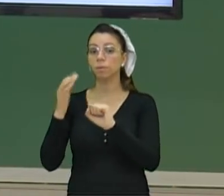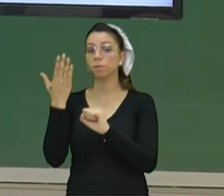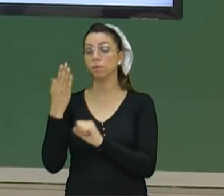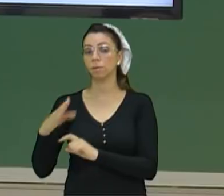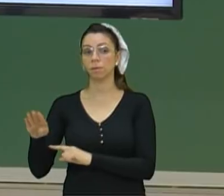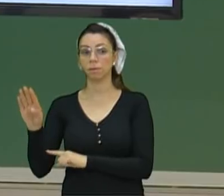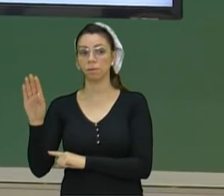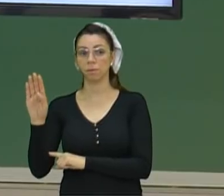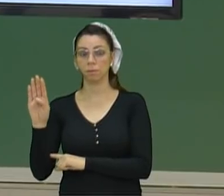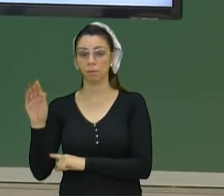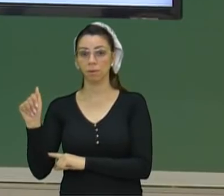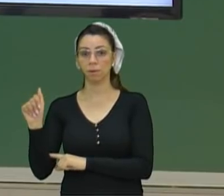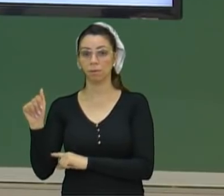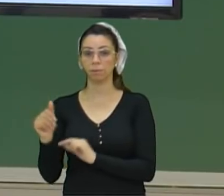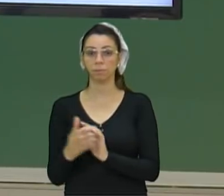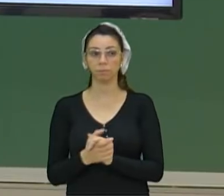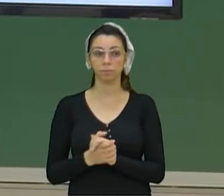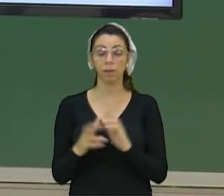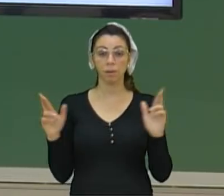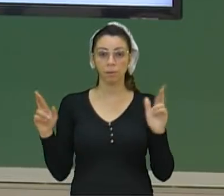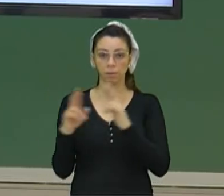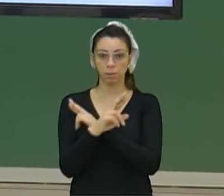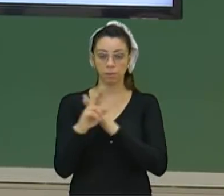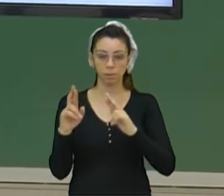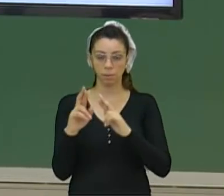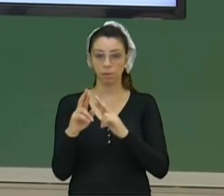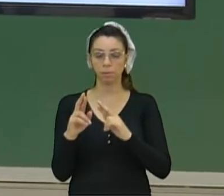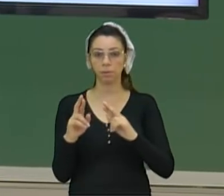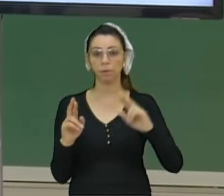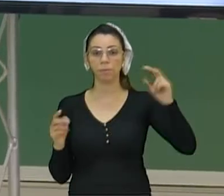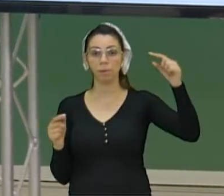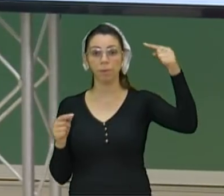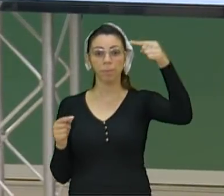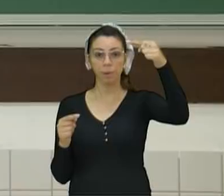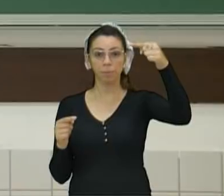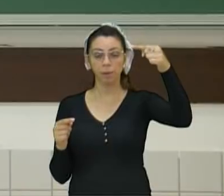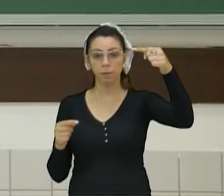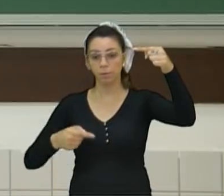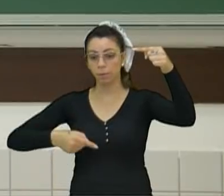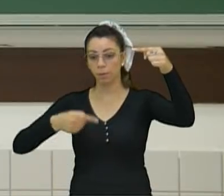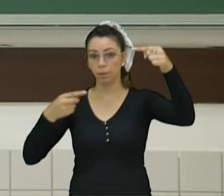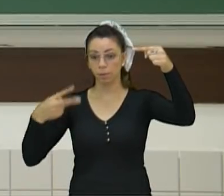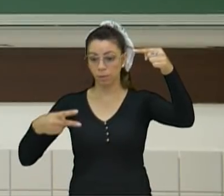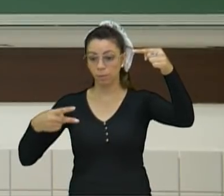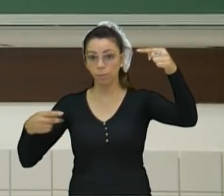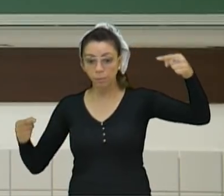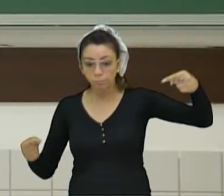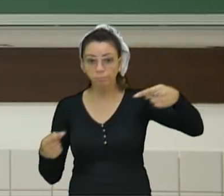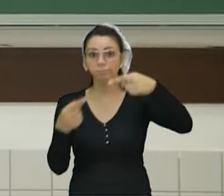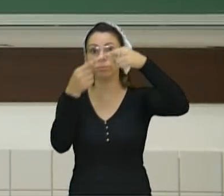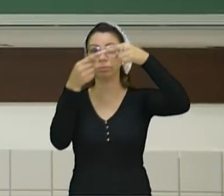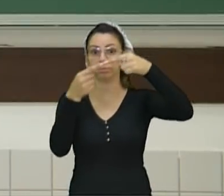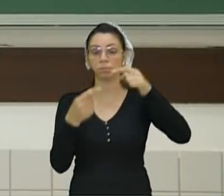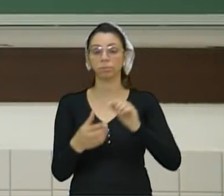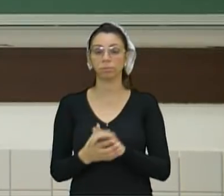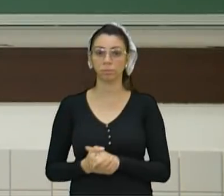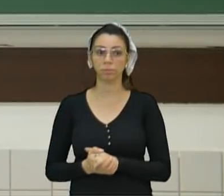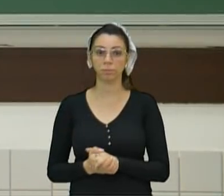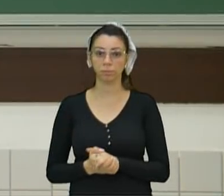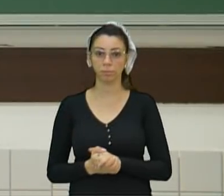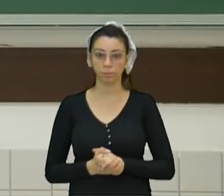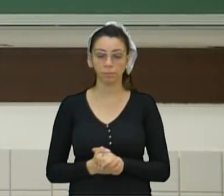está diretamente relacionado aí com o primeiro, tá bom? Então, essa é uma informação importante que nós temos, tá? Que você,